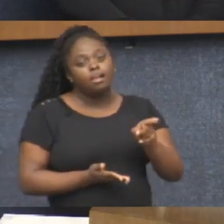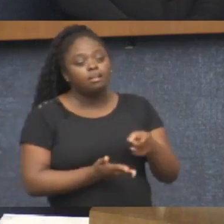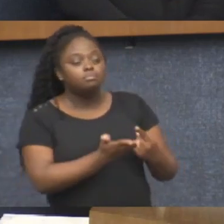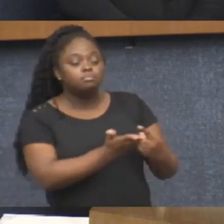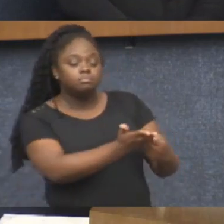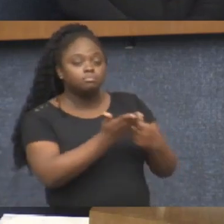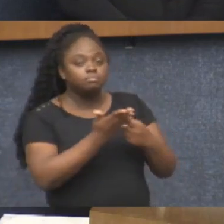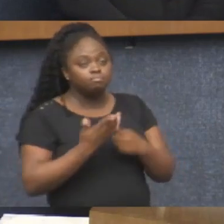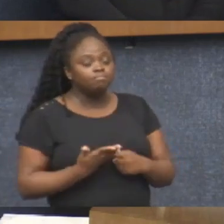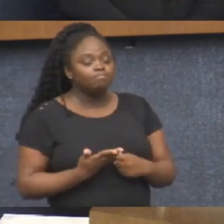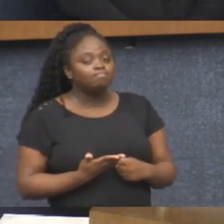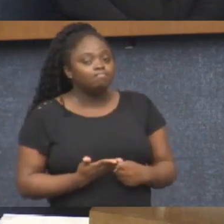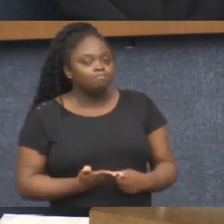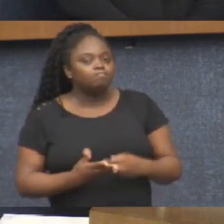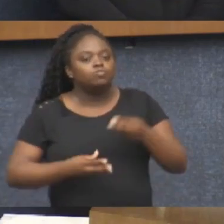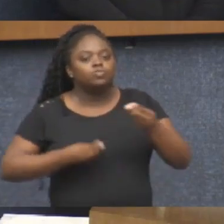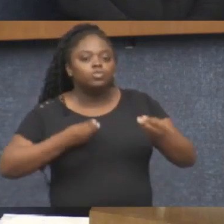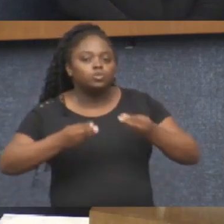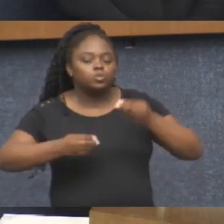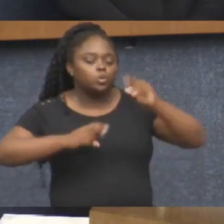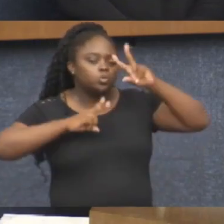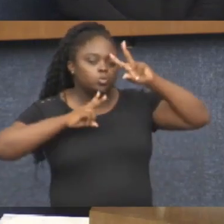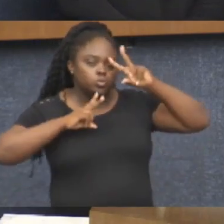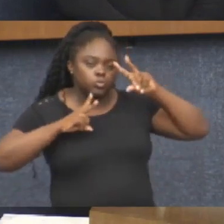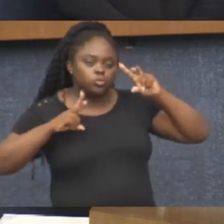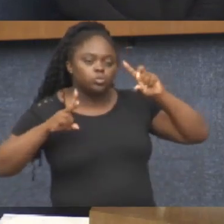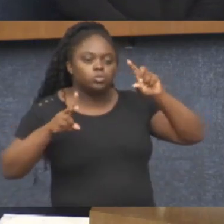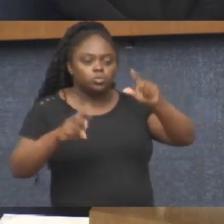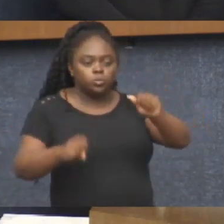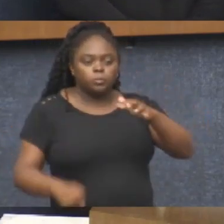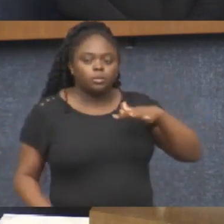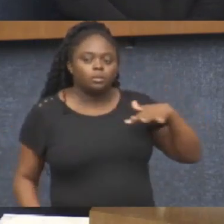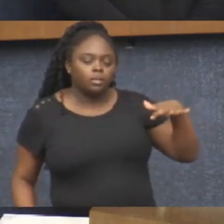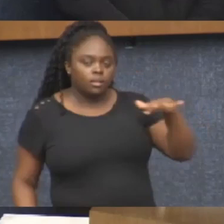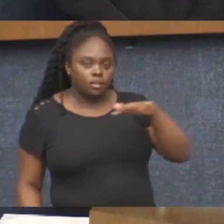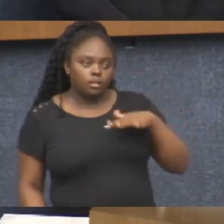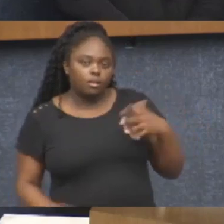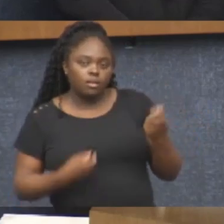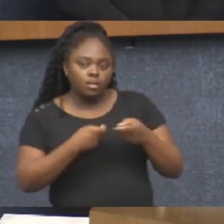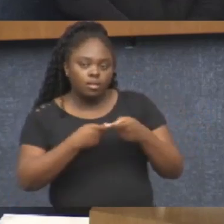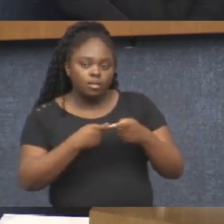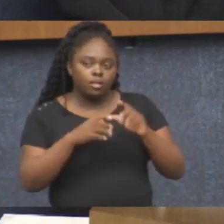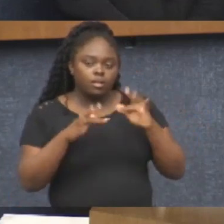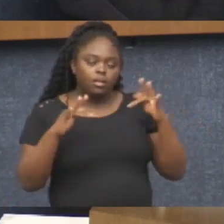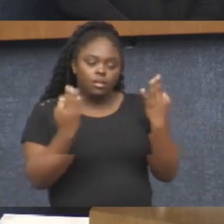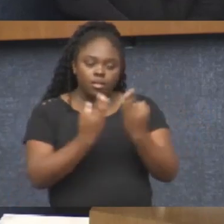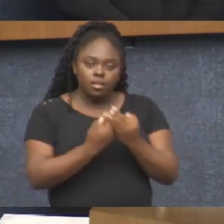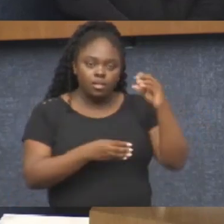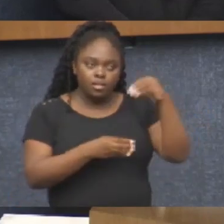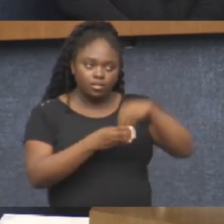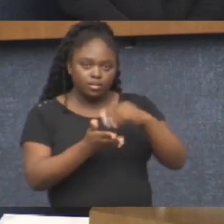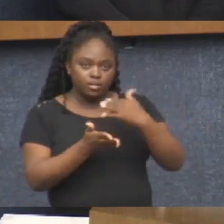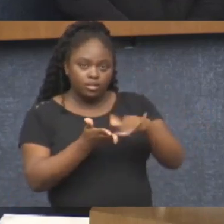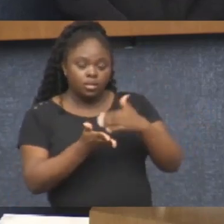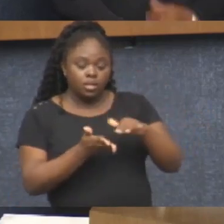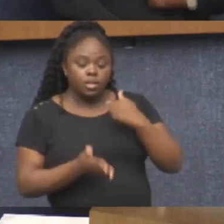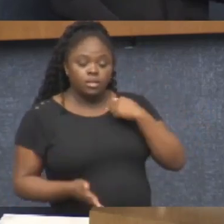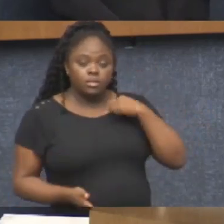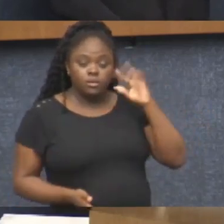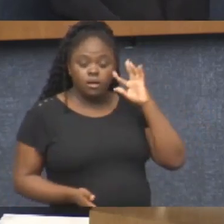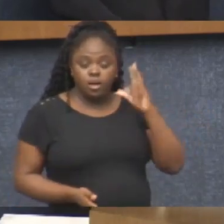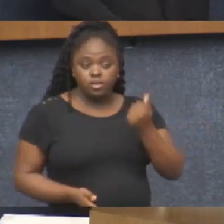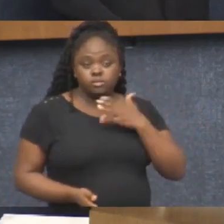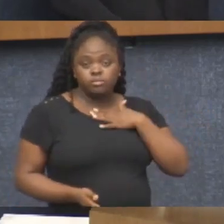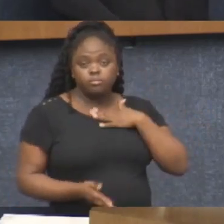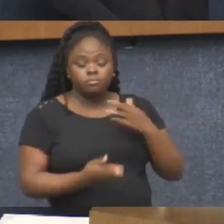um convite exatamente de fortalecimento desse lugar da medicina de família dentro da secretaria, e eu acho que, para mim, é